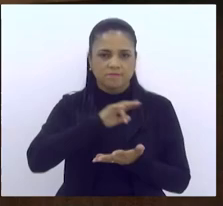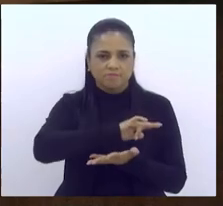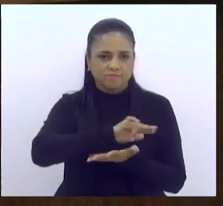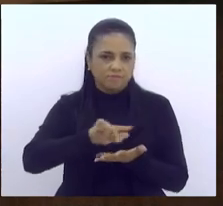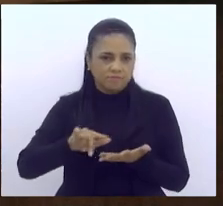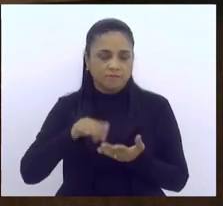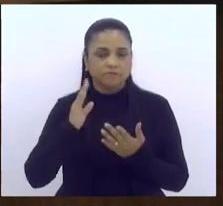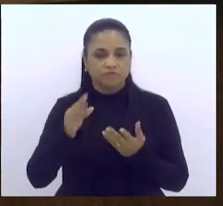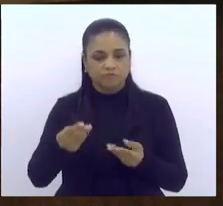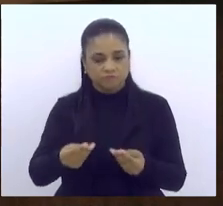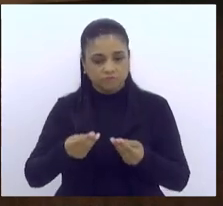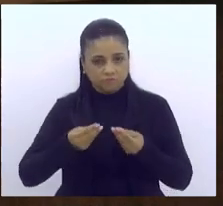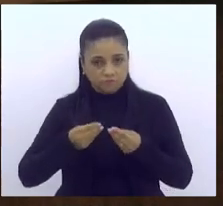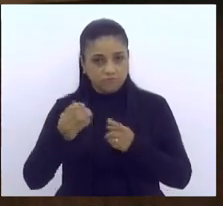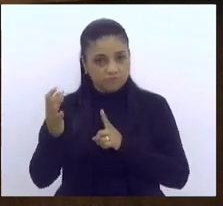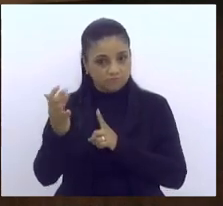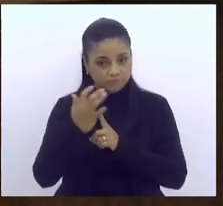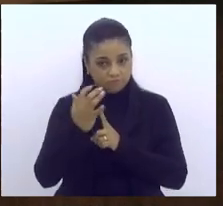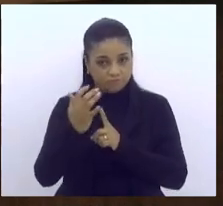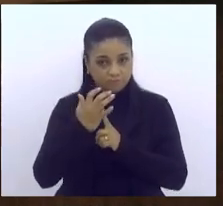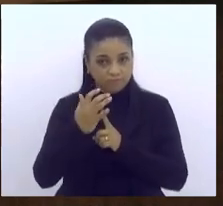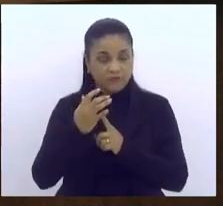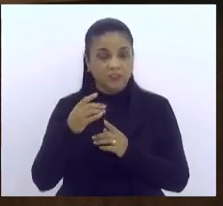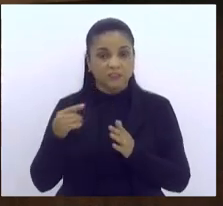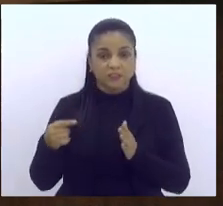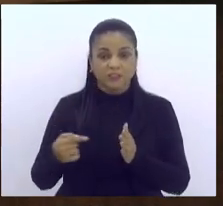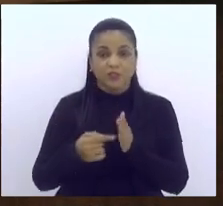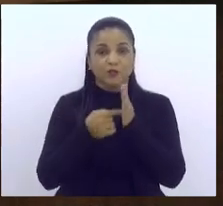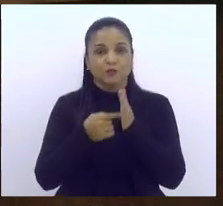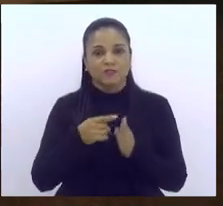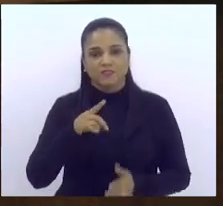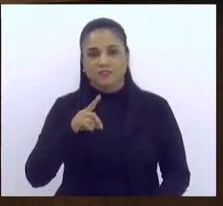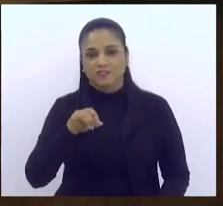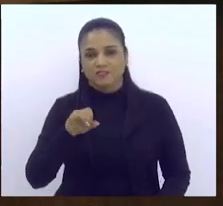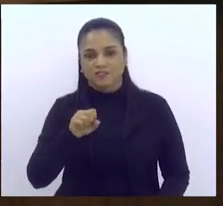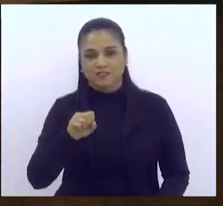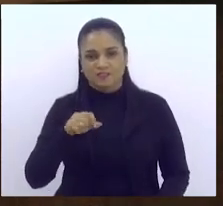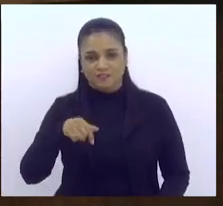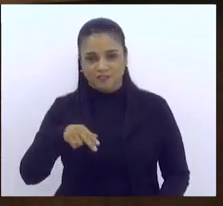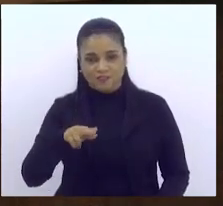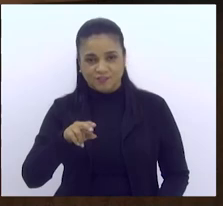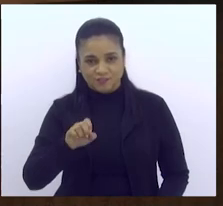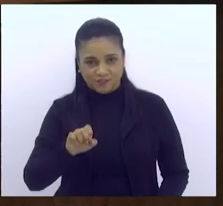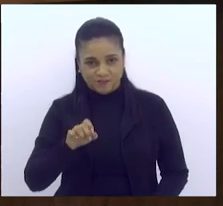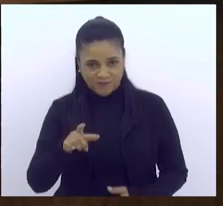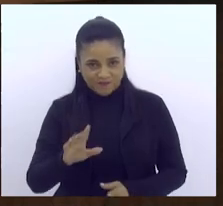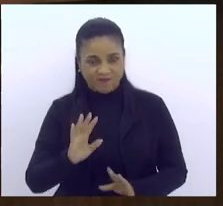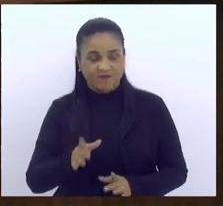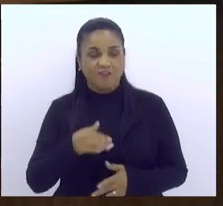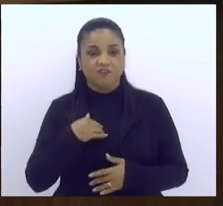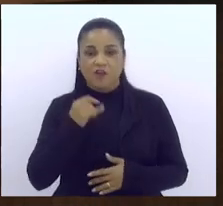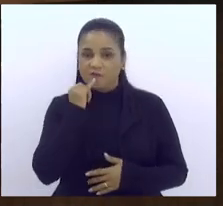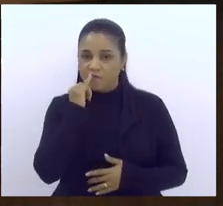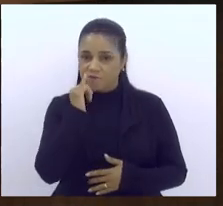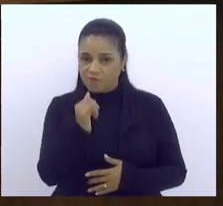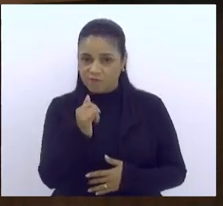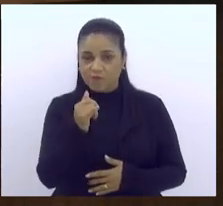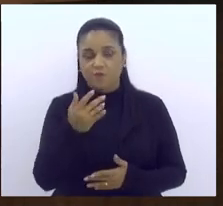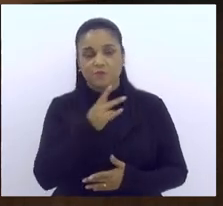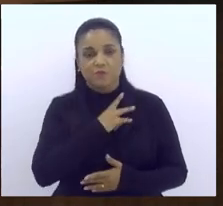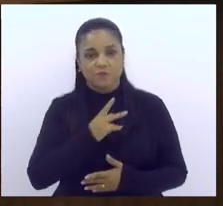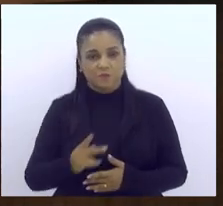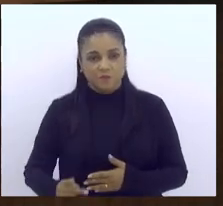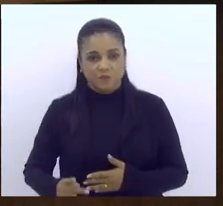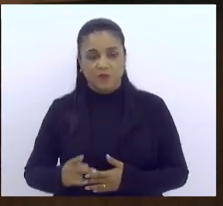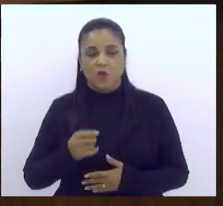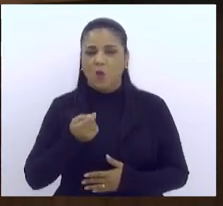inclusive, essas ameaças do Disque Denúncia. O que eu quero dizer aqui, senhor presidente, é que poucas